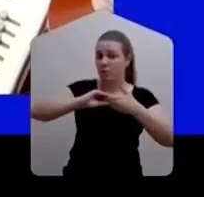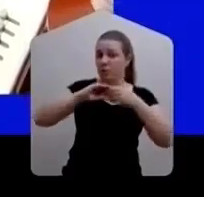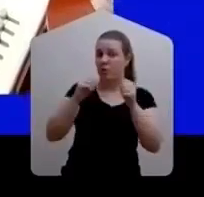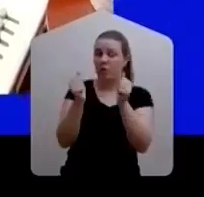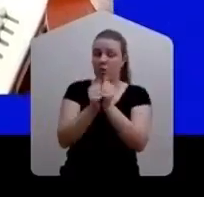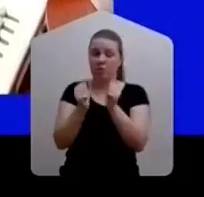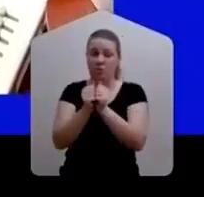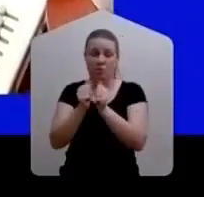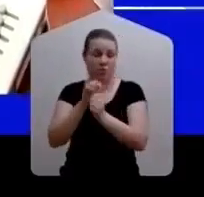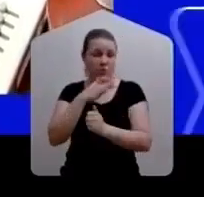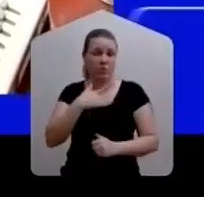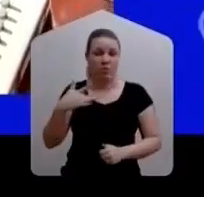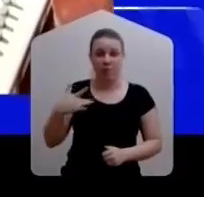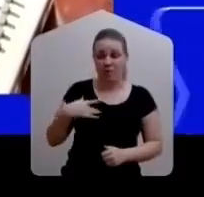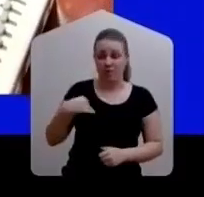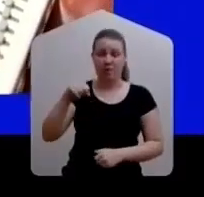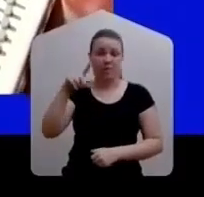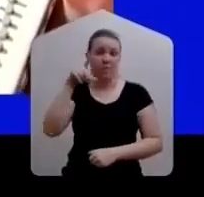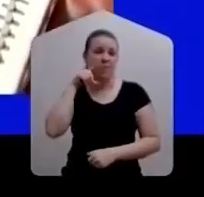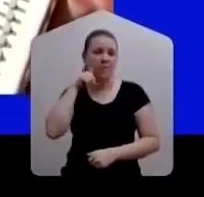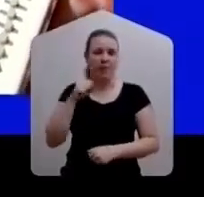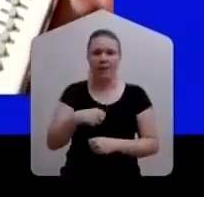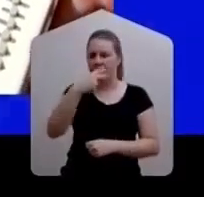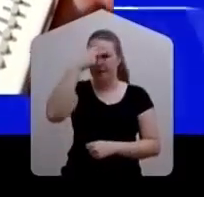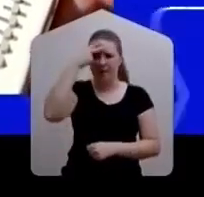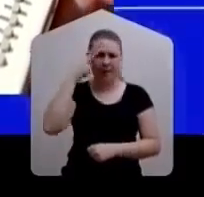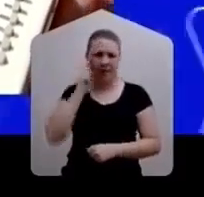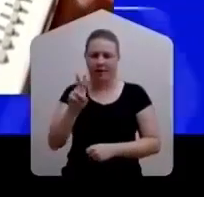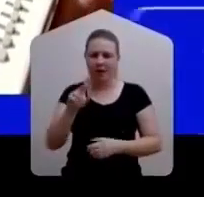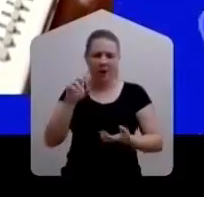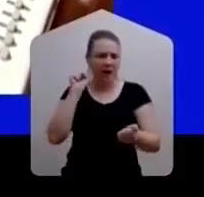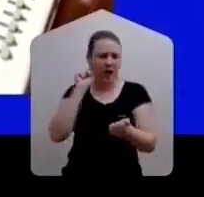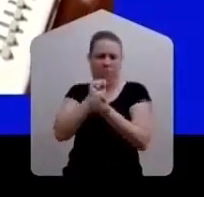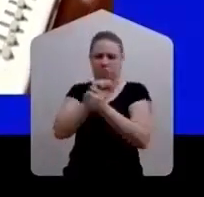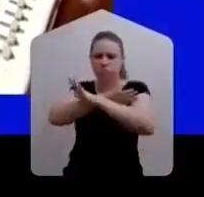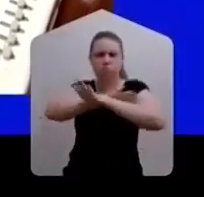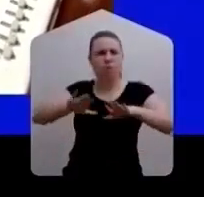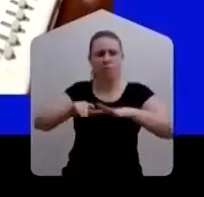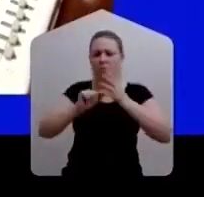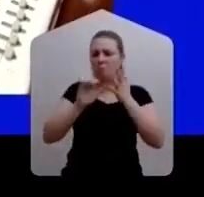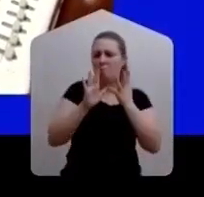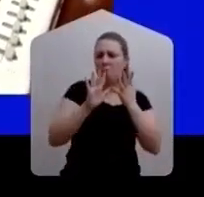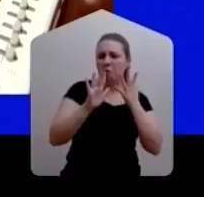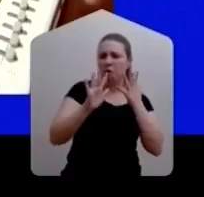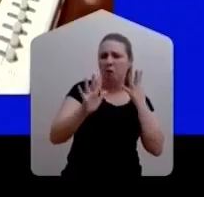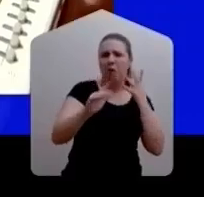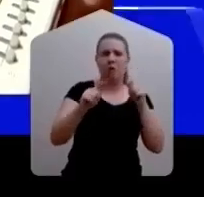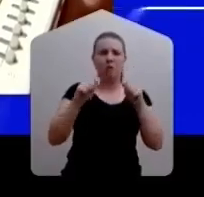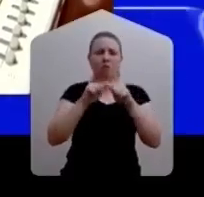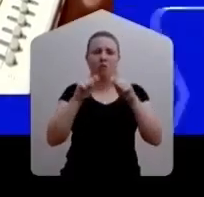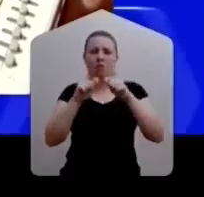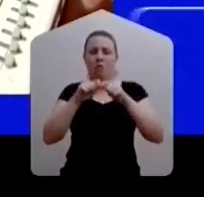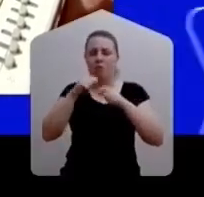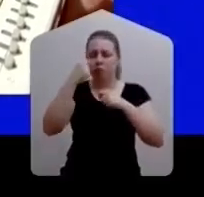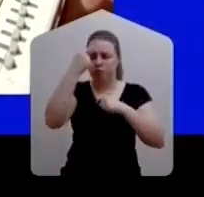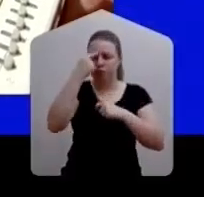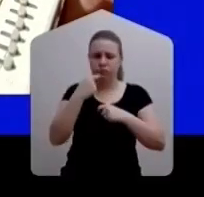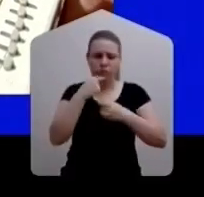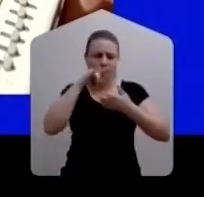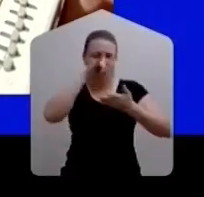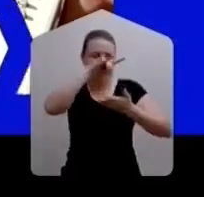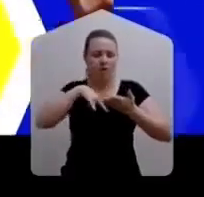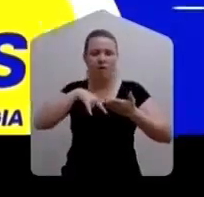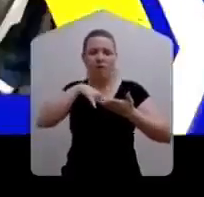Consórcio Intermunicipal de Saúde, a gestão do Vander zerou as filas de diversos exames, como ressonância e